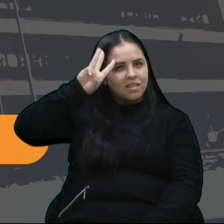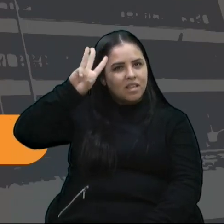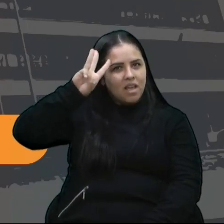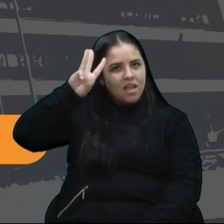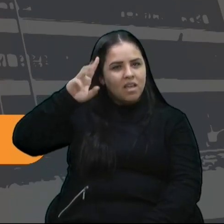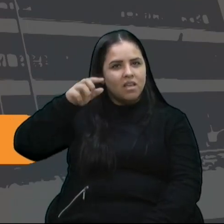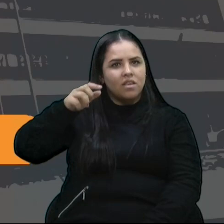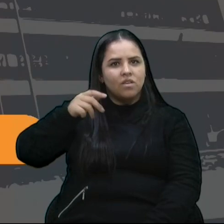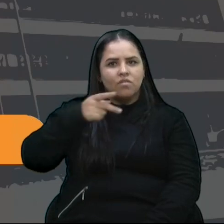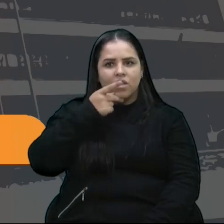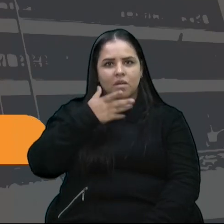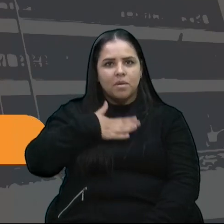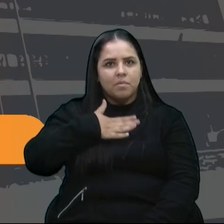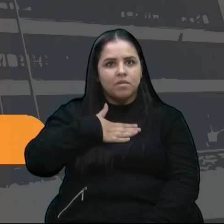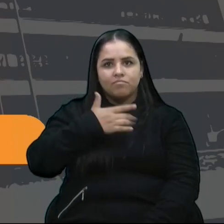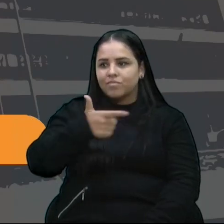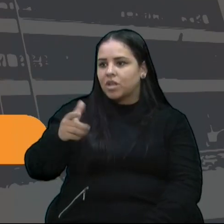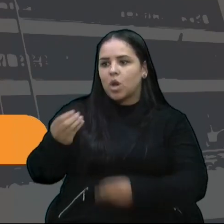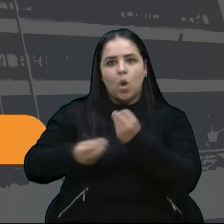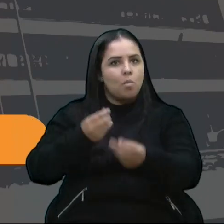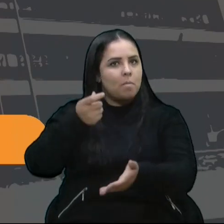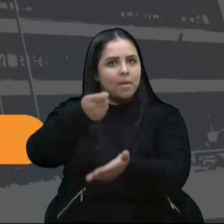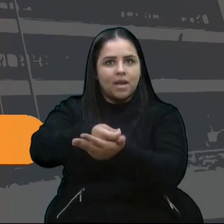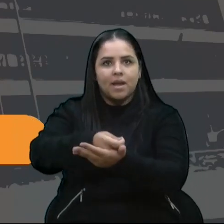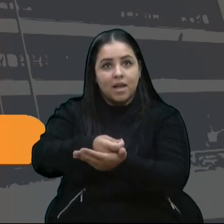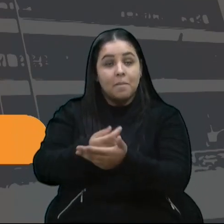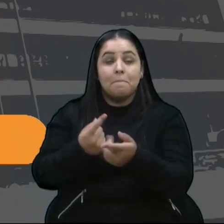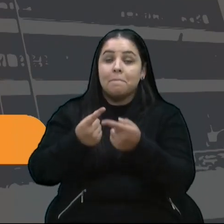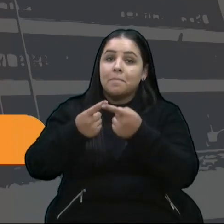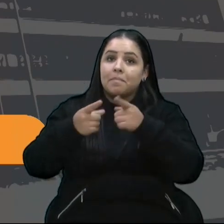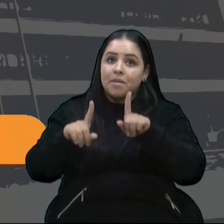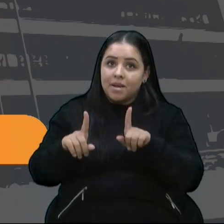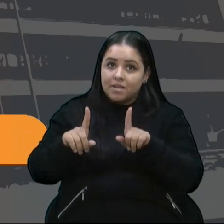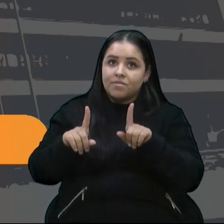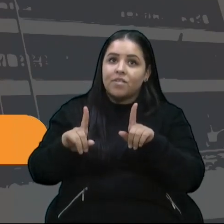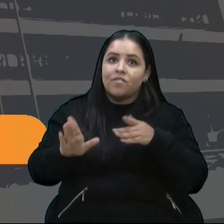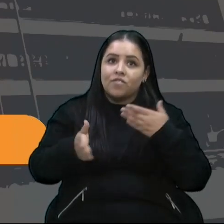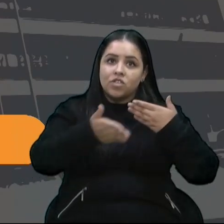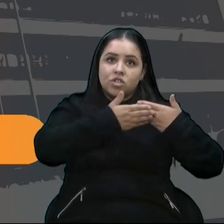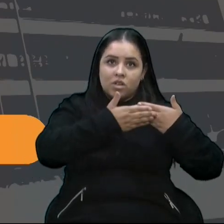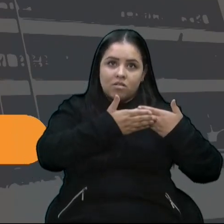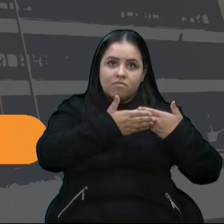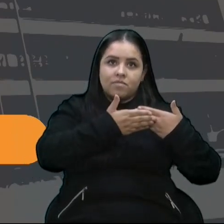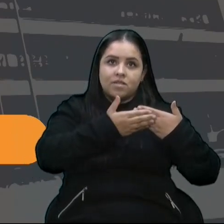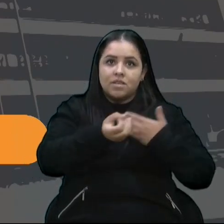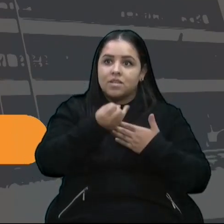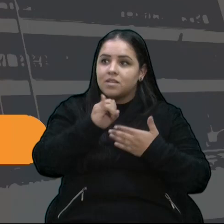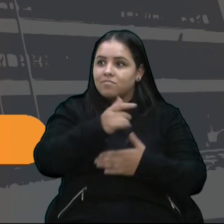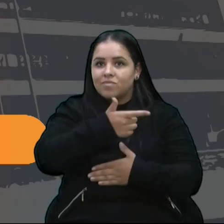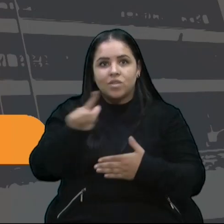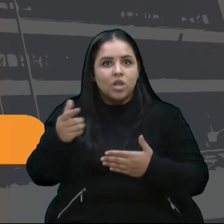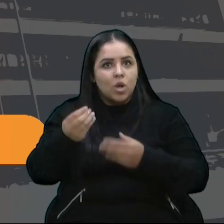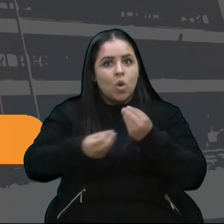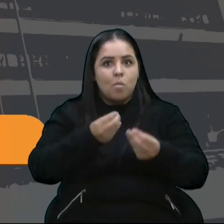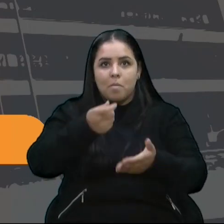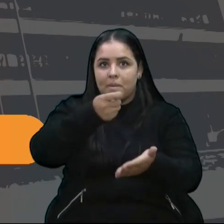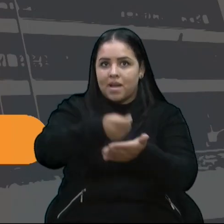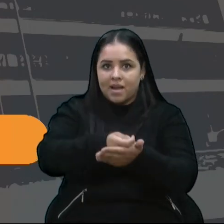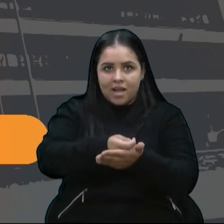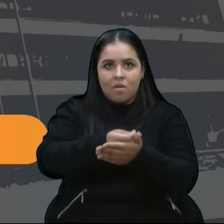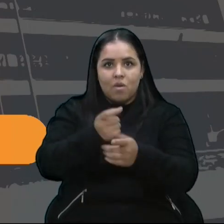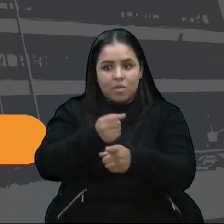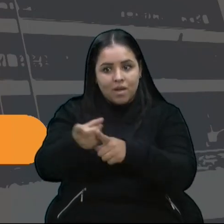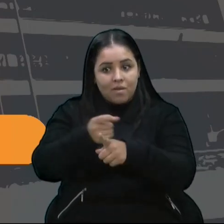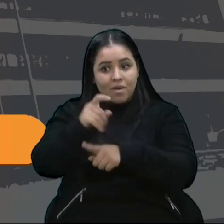eles falaram assim, olha, a gente não tem como te pagar, mas a gente vai fechar as portas. E se a gente não tiver dinheiro para pagar o aluguel